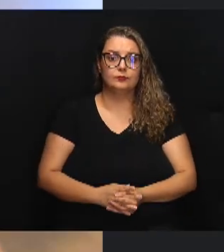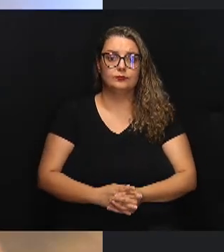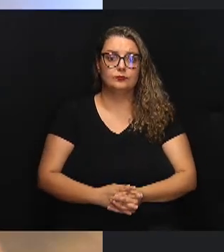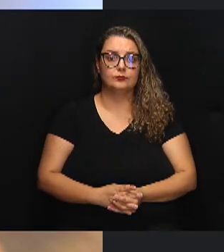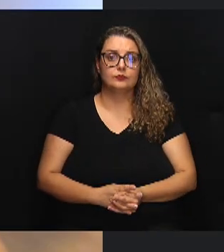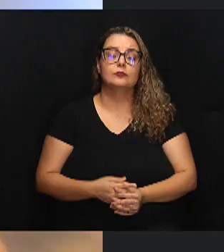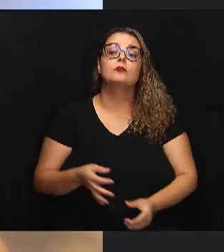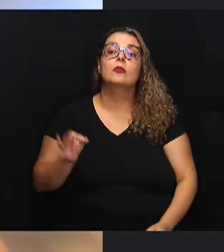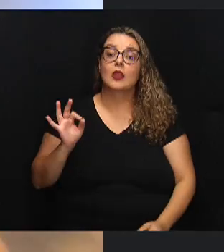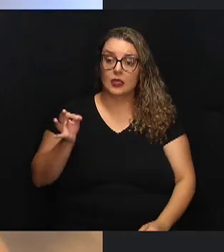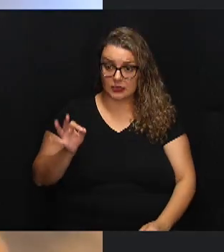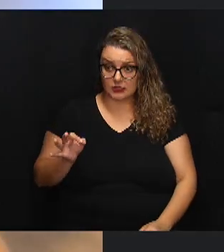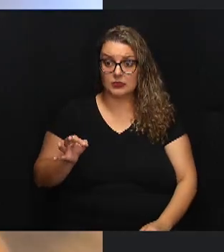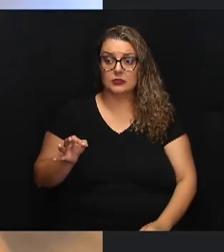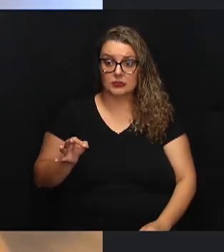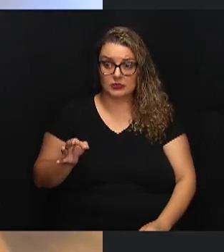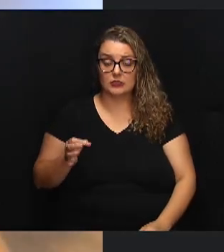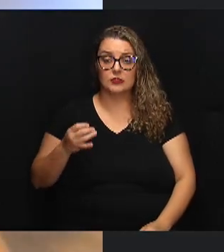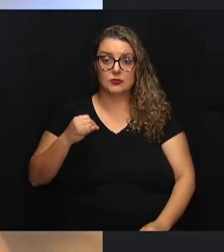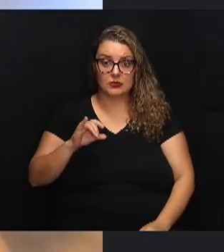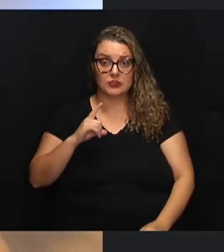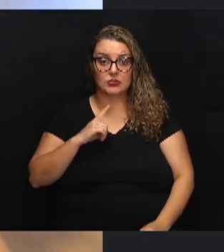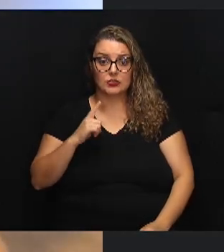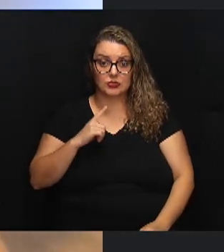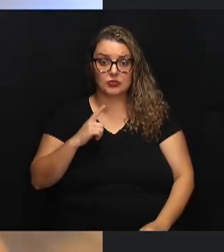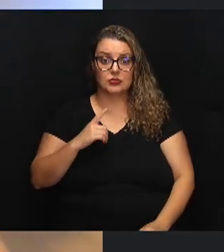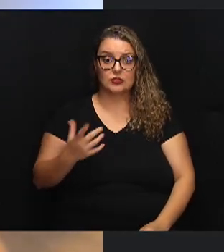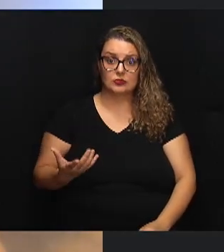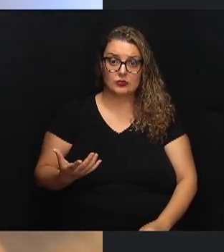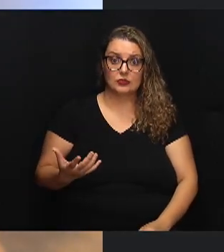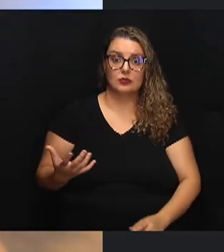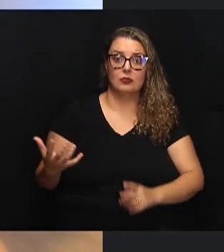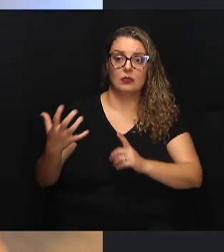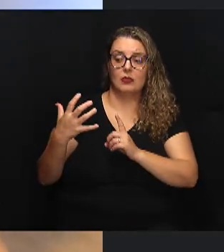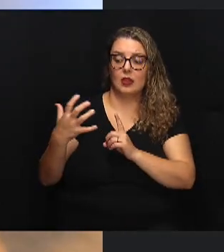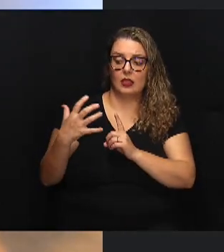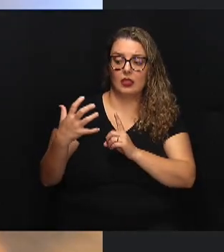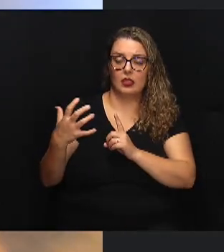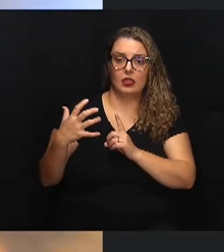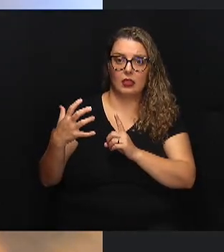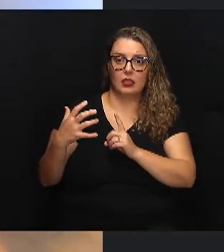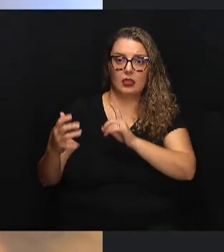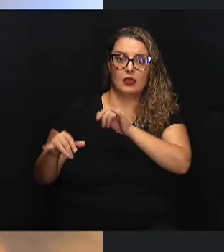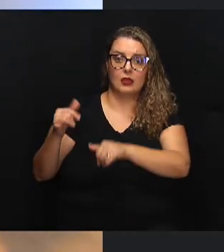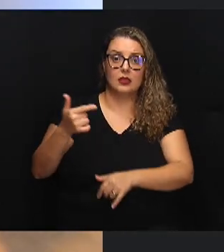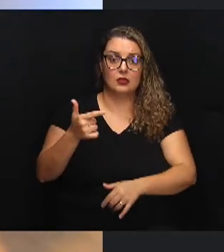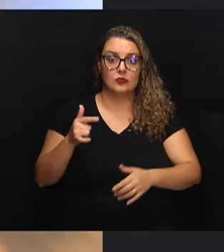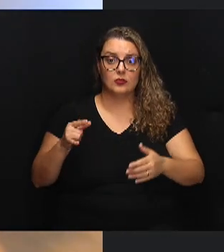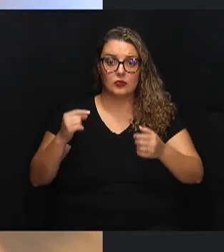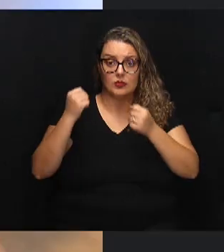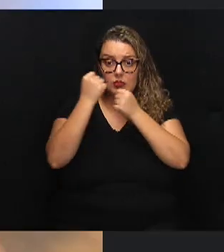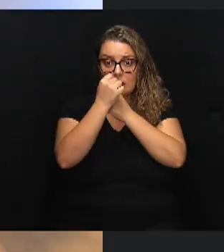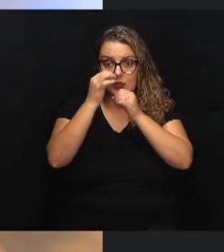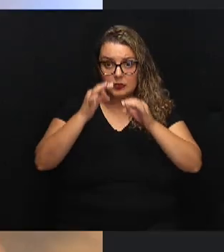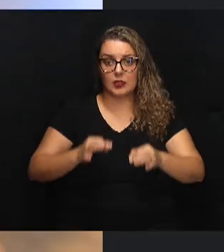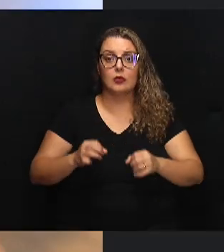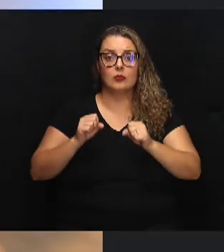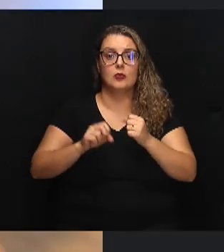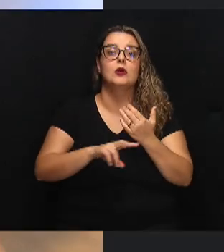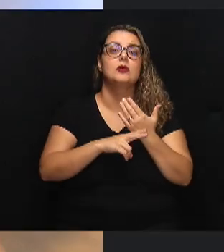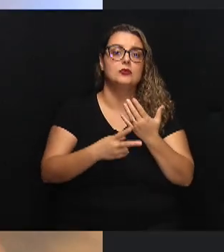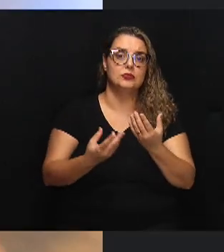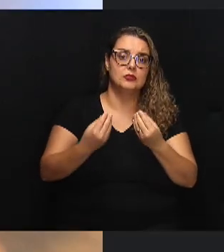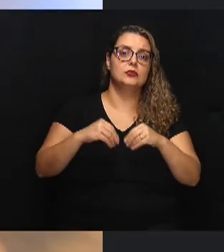Sem dúvida. Então, eventualmente, se a gente tiver uma exposição a um produto químico sem proteção adequada, isso pode gerar um dano